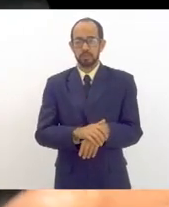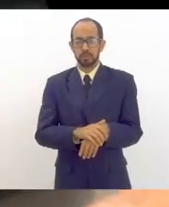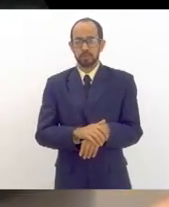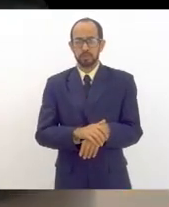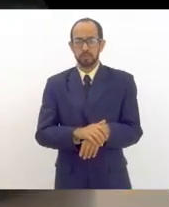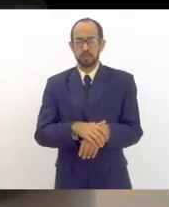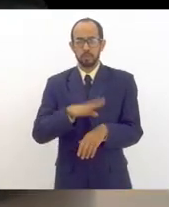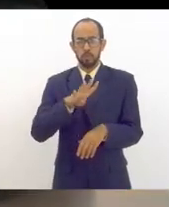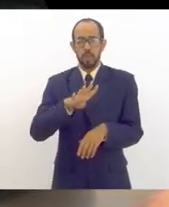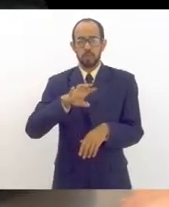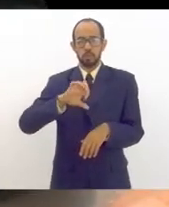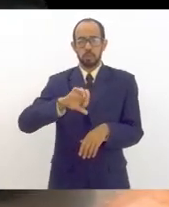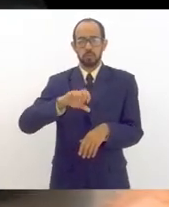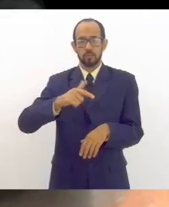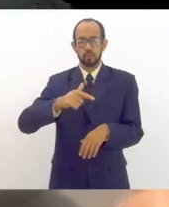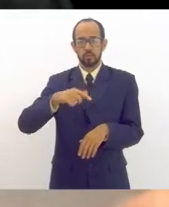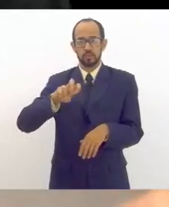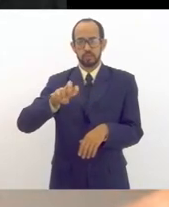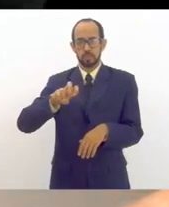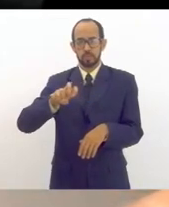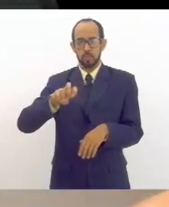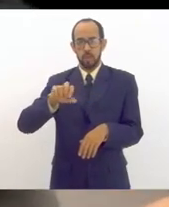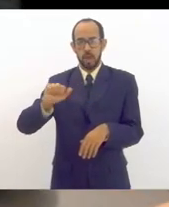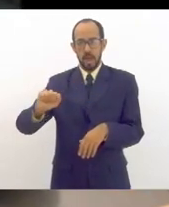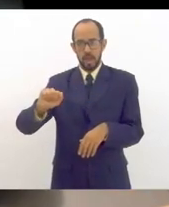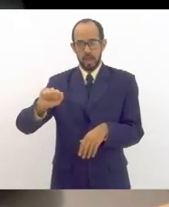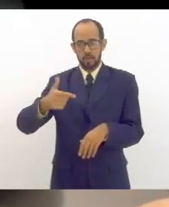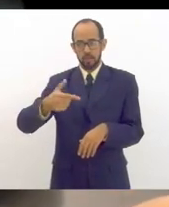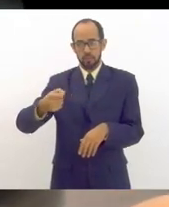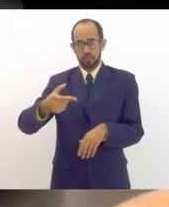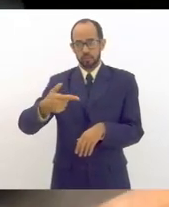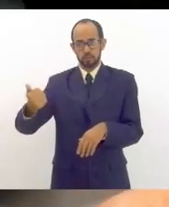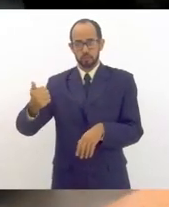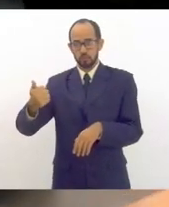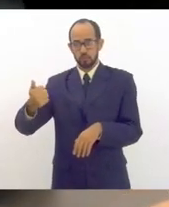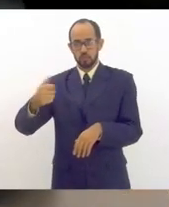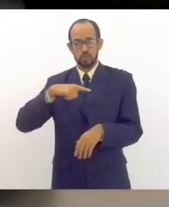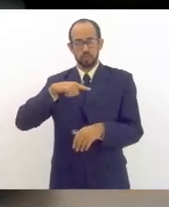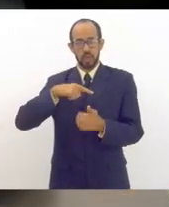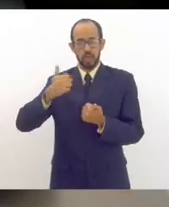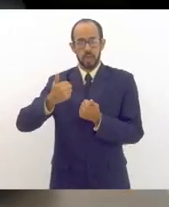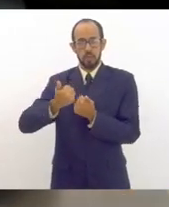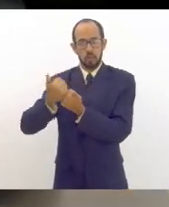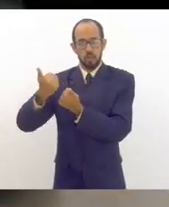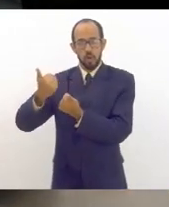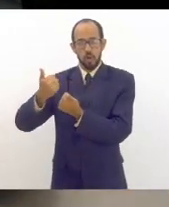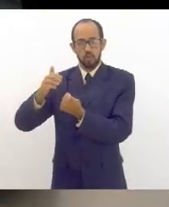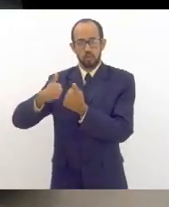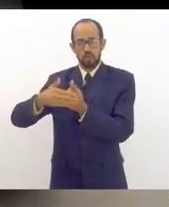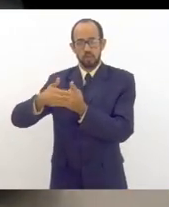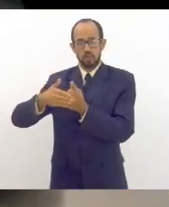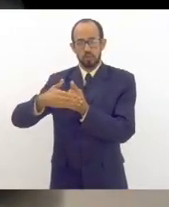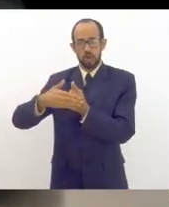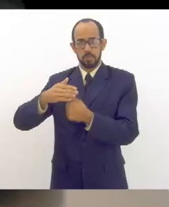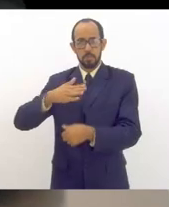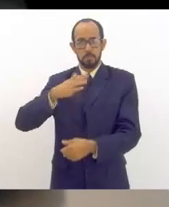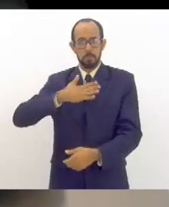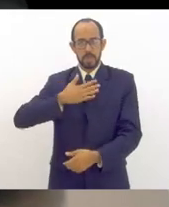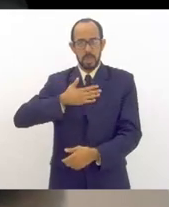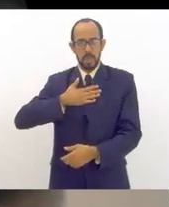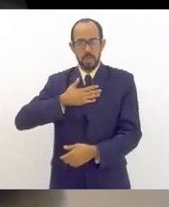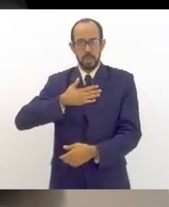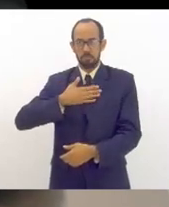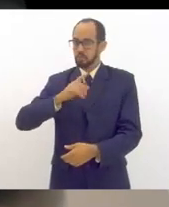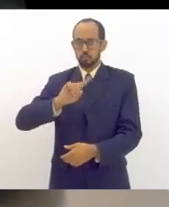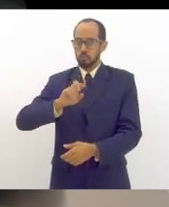o projeto de lei 4925-A de 2021, consta a minha coautoria, mas não procede. Por alguma razão, meu nome constou como coautor. Eu